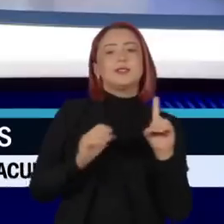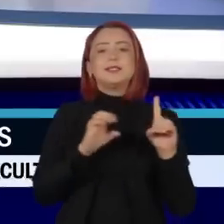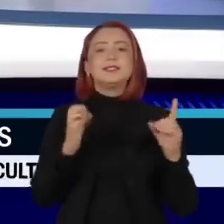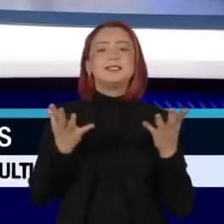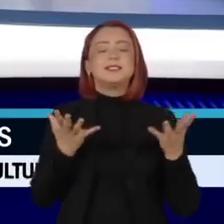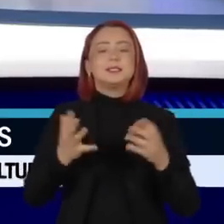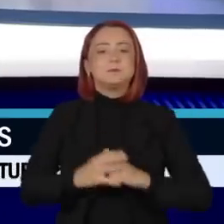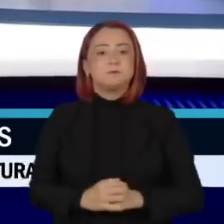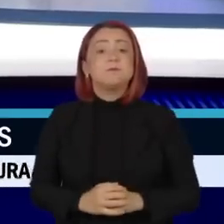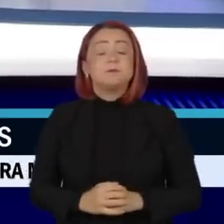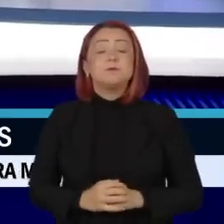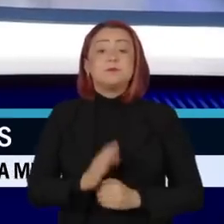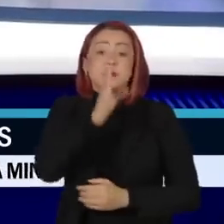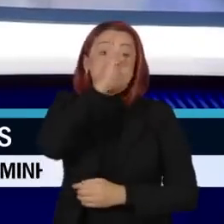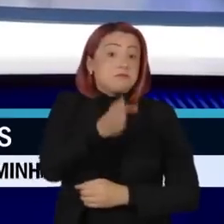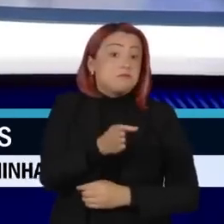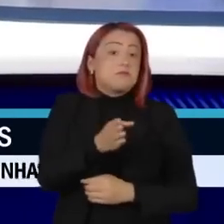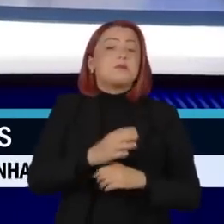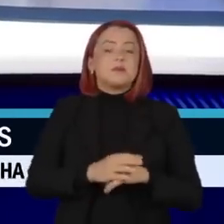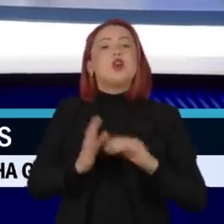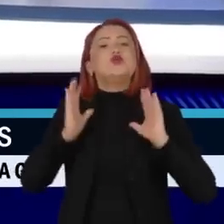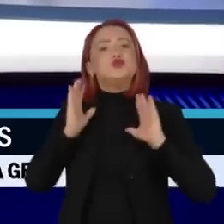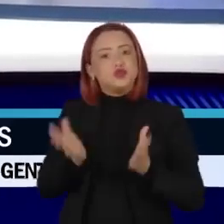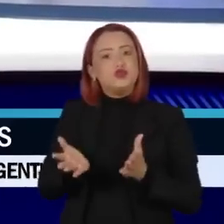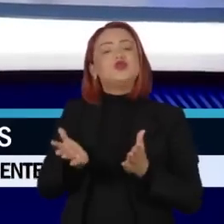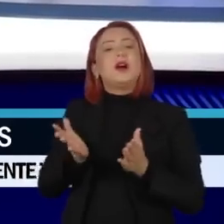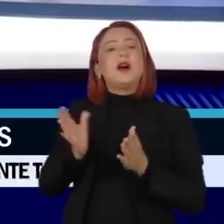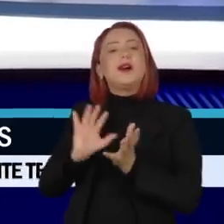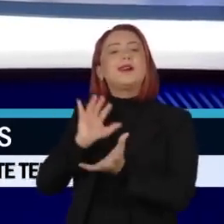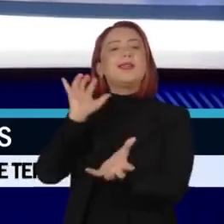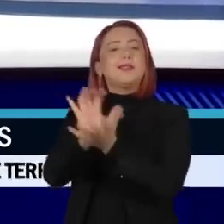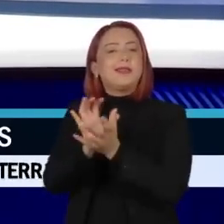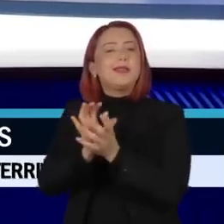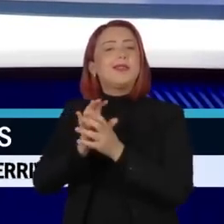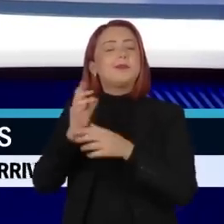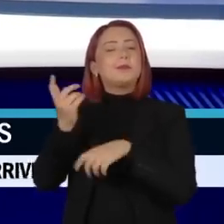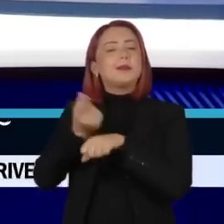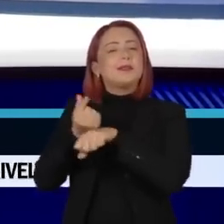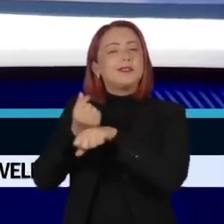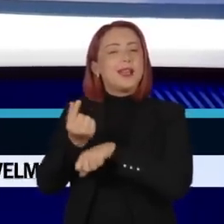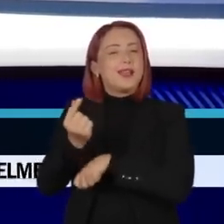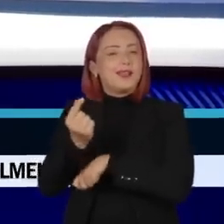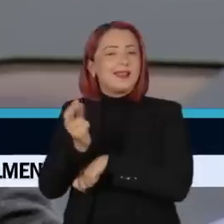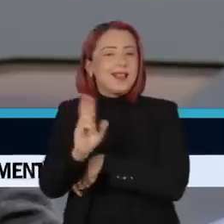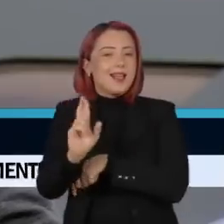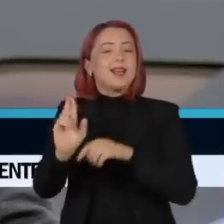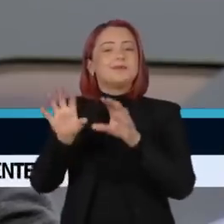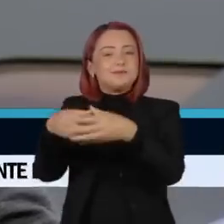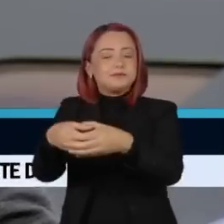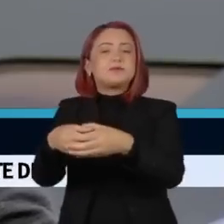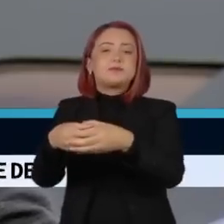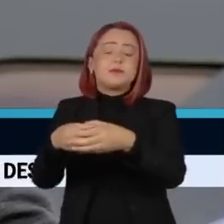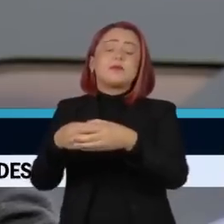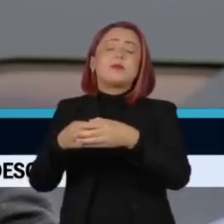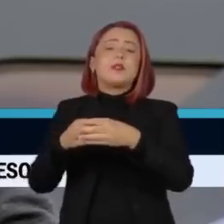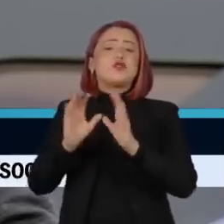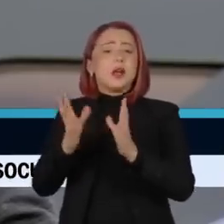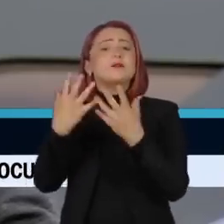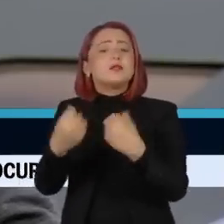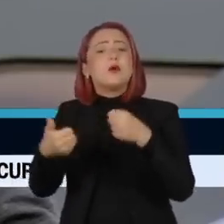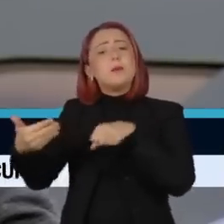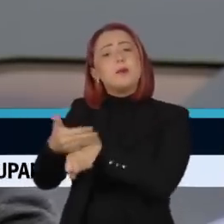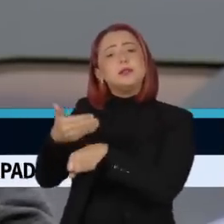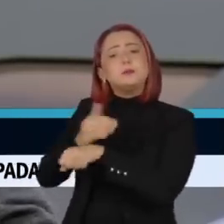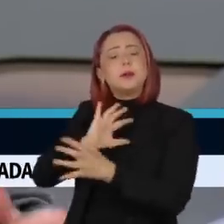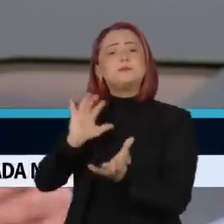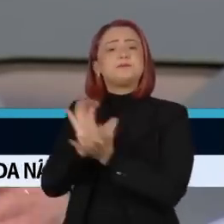da equipe que criou o Plano Real, foram convidados para a transição de governo. Lara Rezende parece que já aceitou. Veja bem,